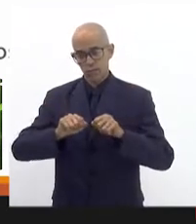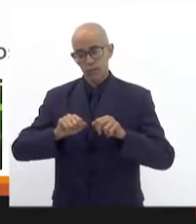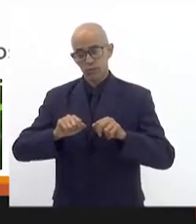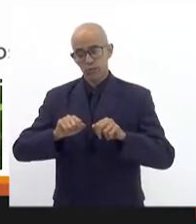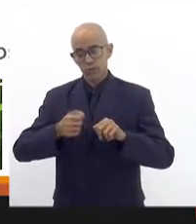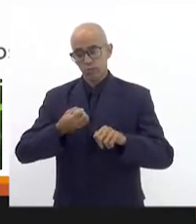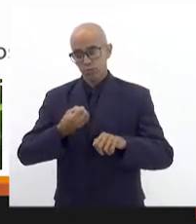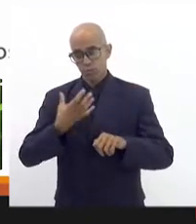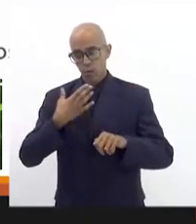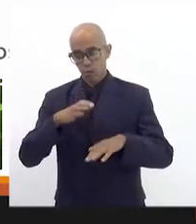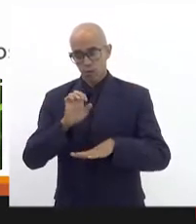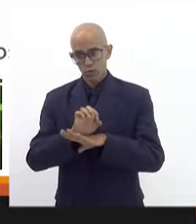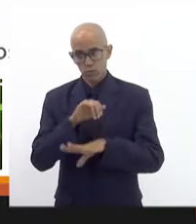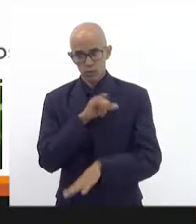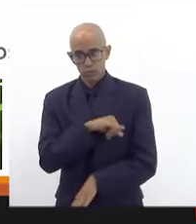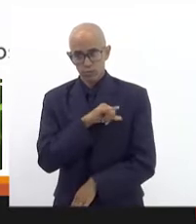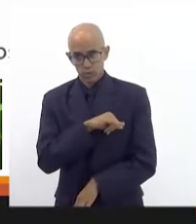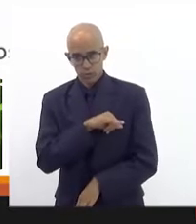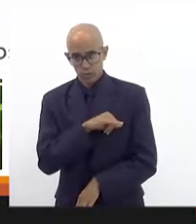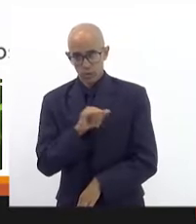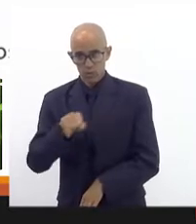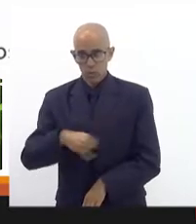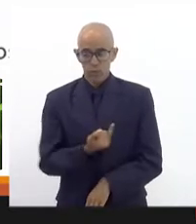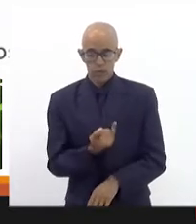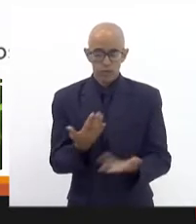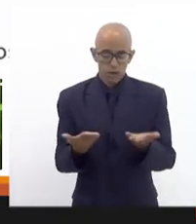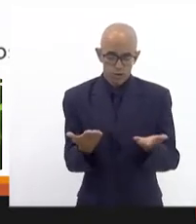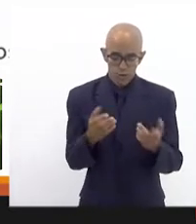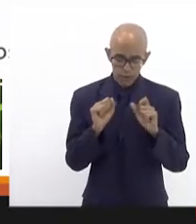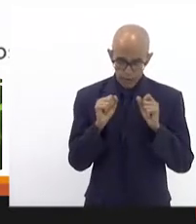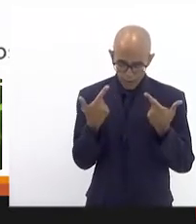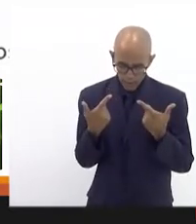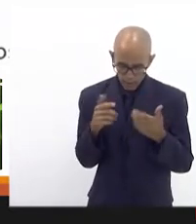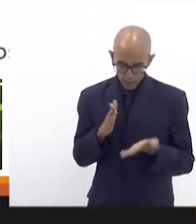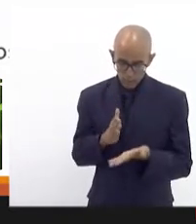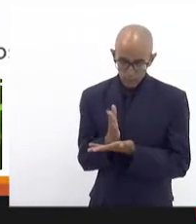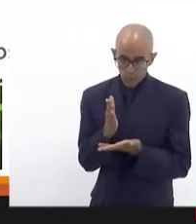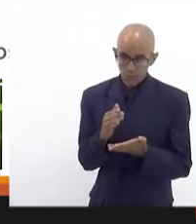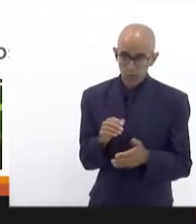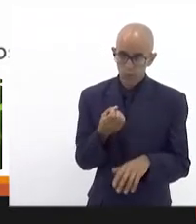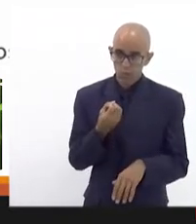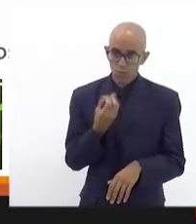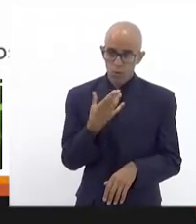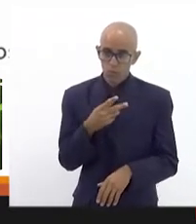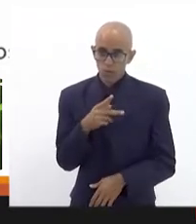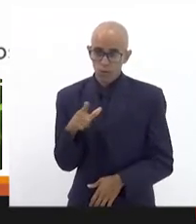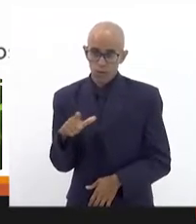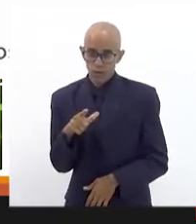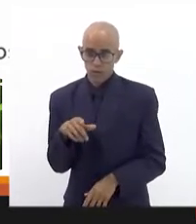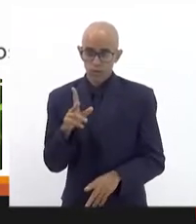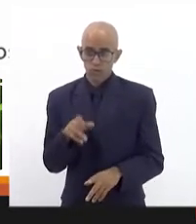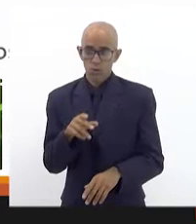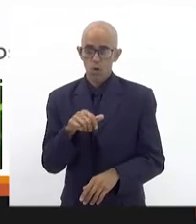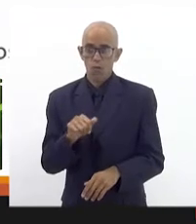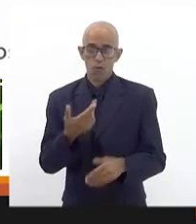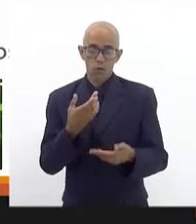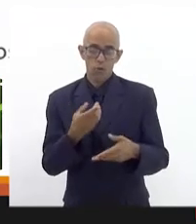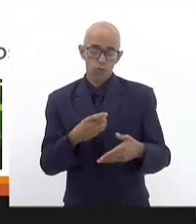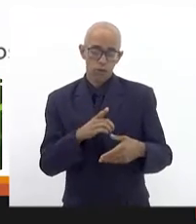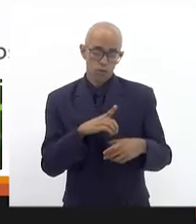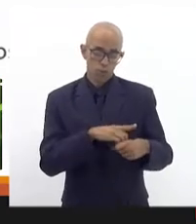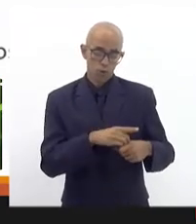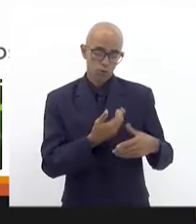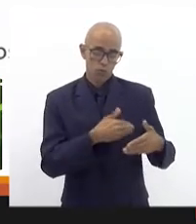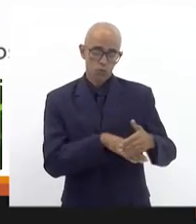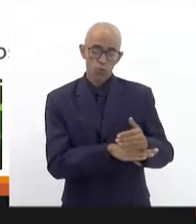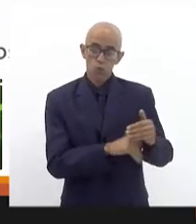Janeiro, aproveitando esse momento em que a LERJ tem aprovado bons projetos, né, como foi o Fundo Soberano e outros que foram